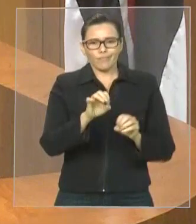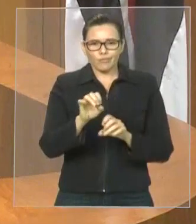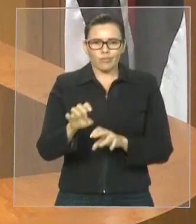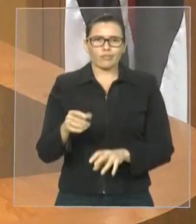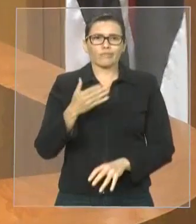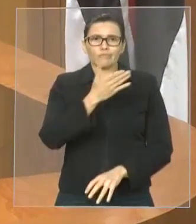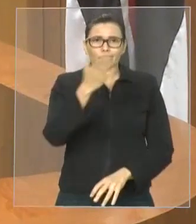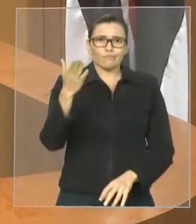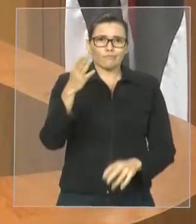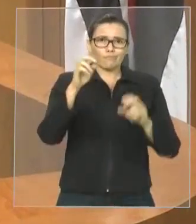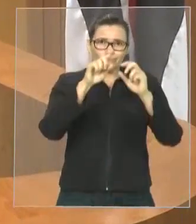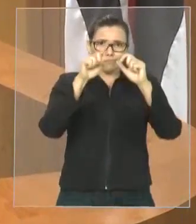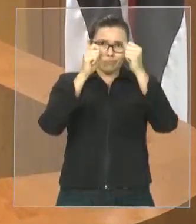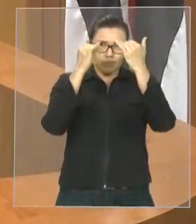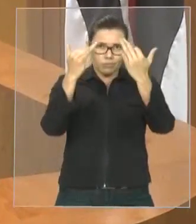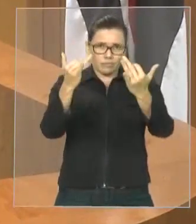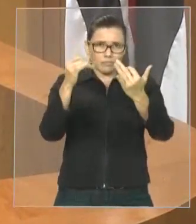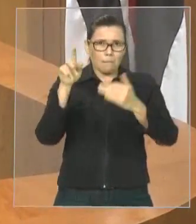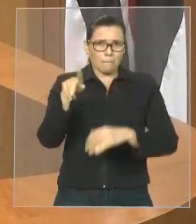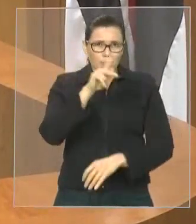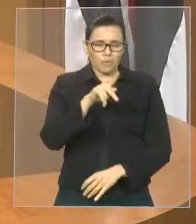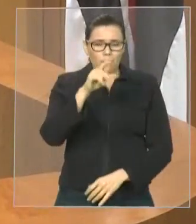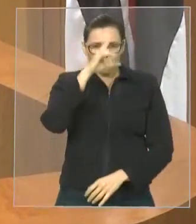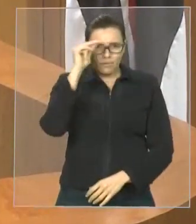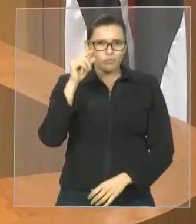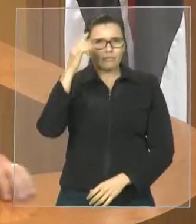educação de São Luís. Portanto, senhores e